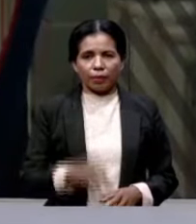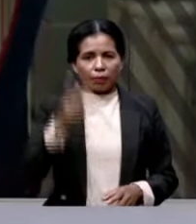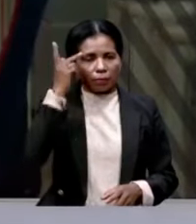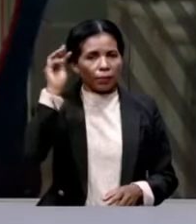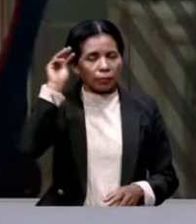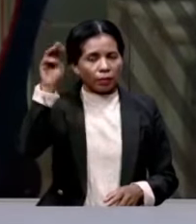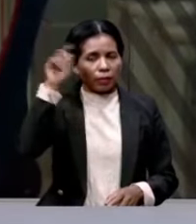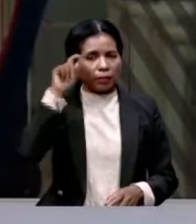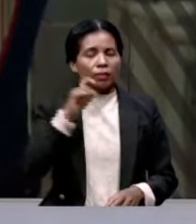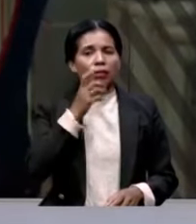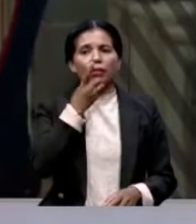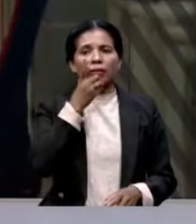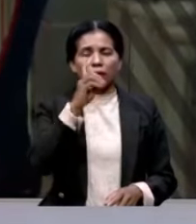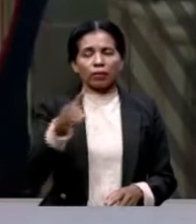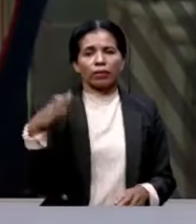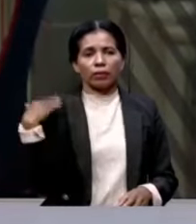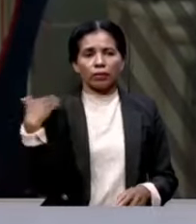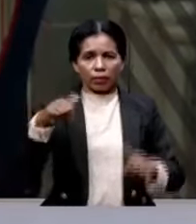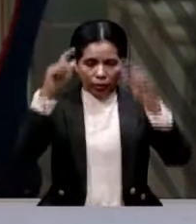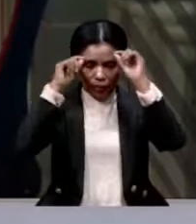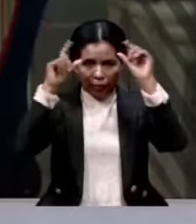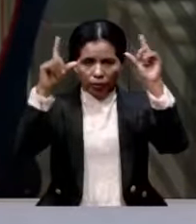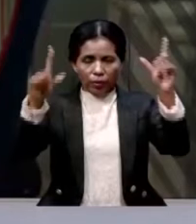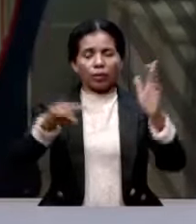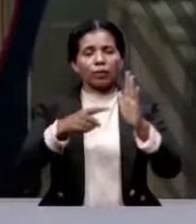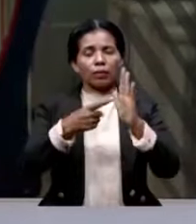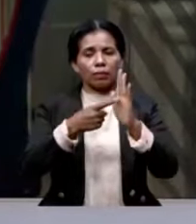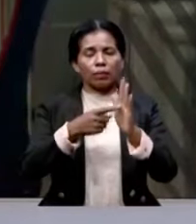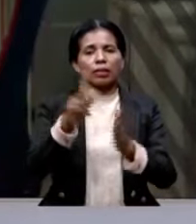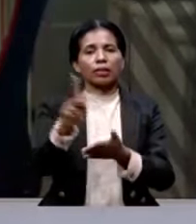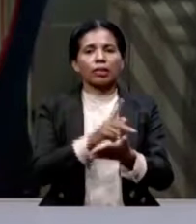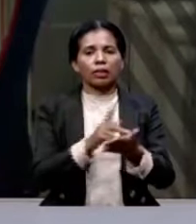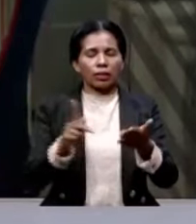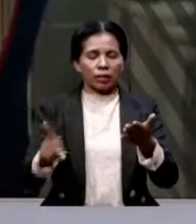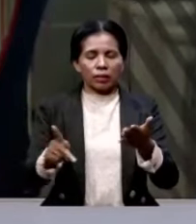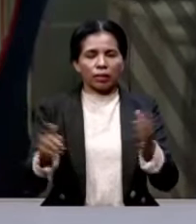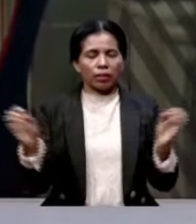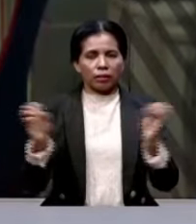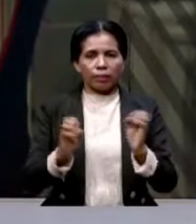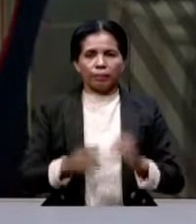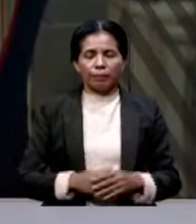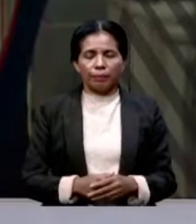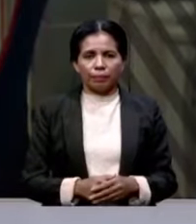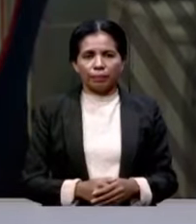Primeiro-Ministro Cassiano Guzmão declara a juventude de Timor-Leste a crise moral.